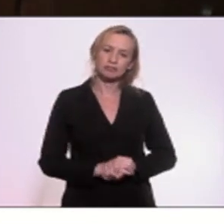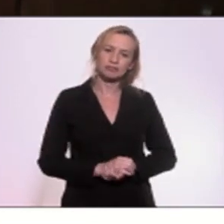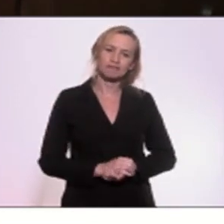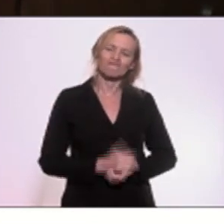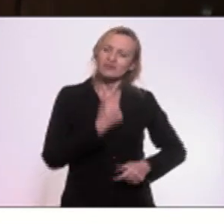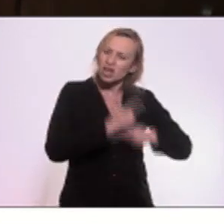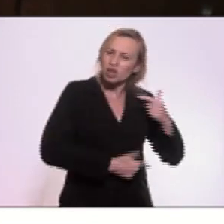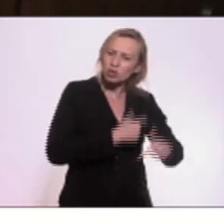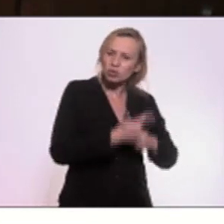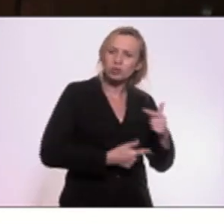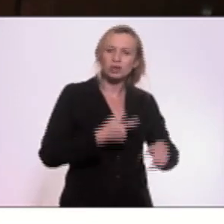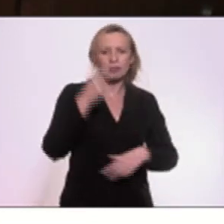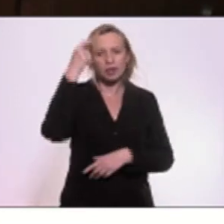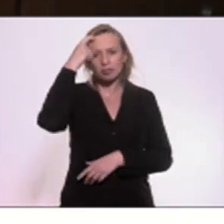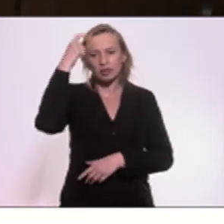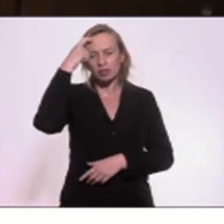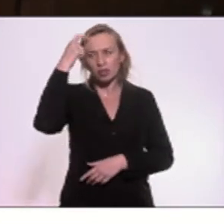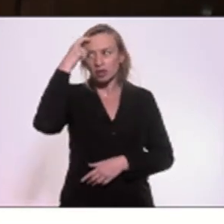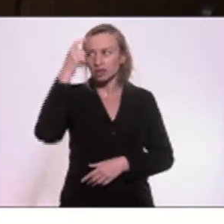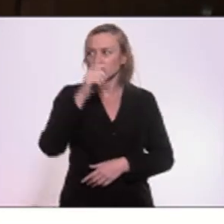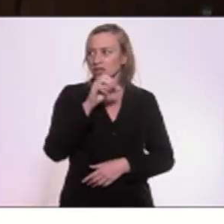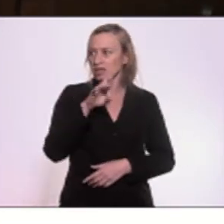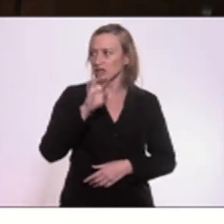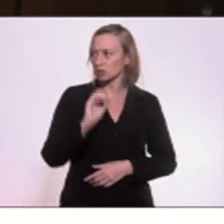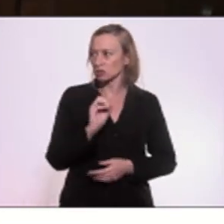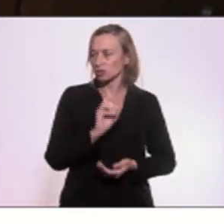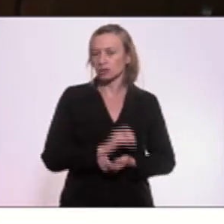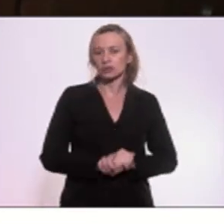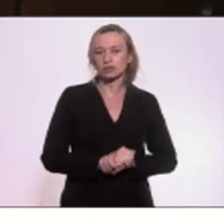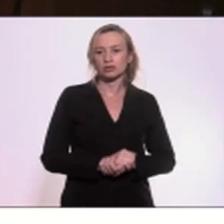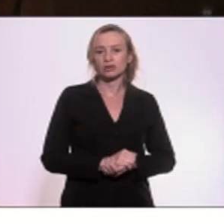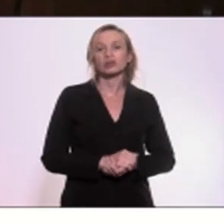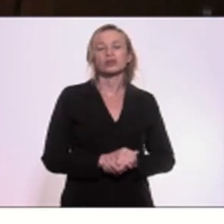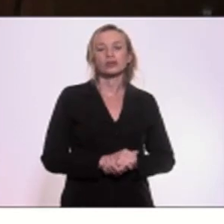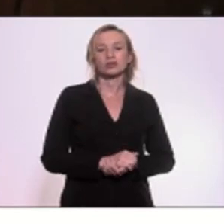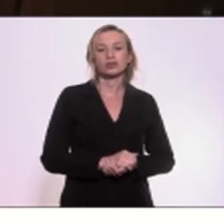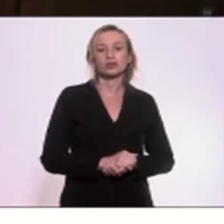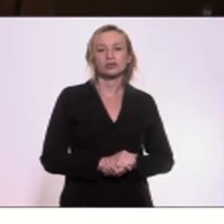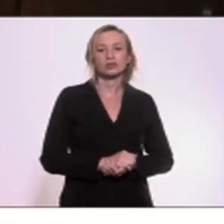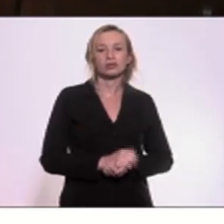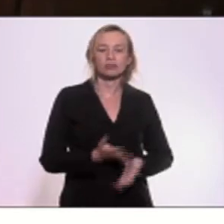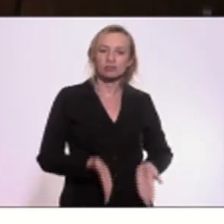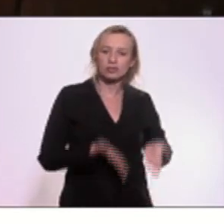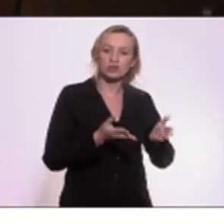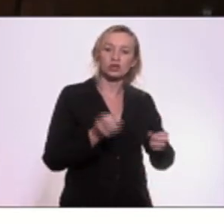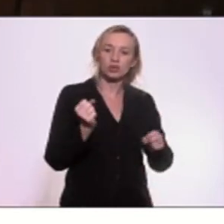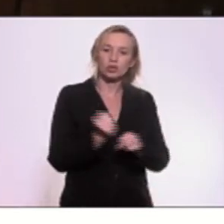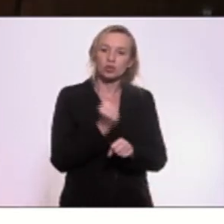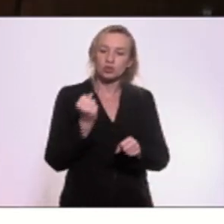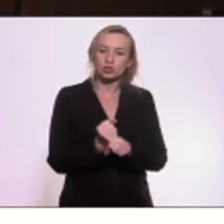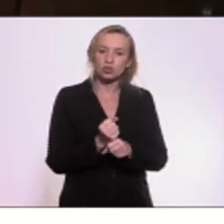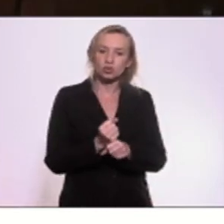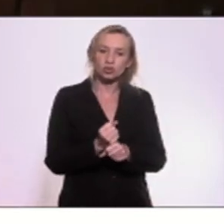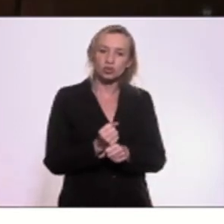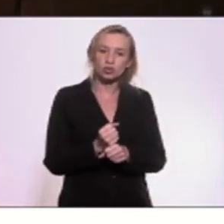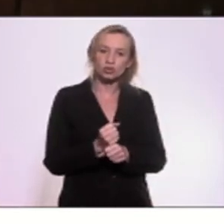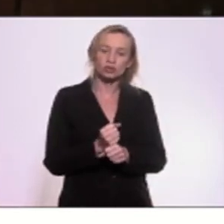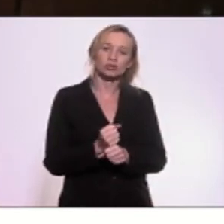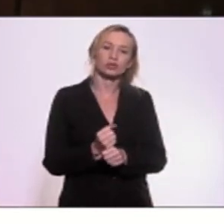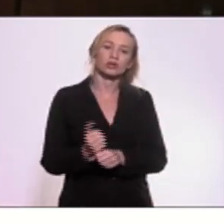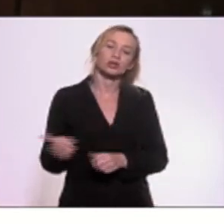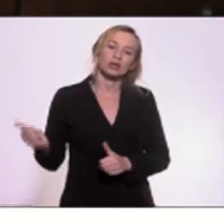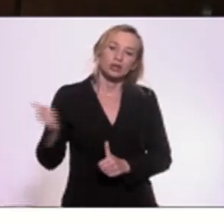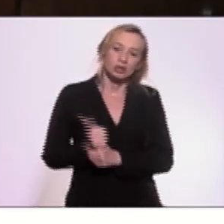na luta pela memória de Cícero Guedes, tomou a iniciativa de construir uma feira da reforma